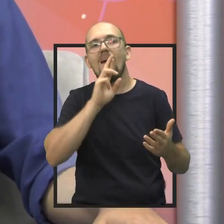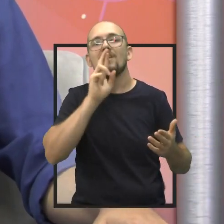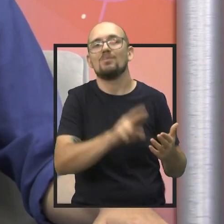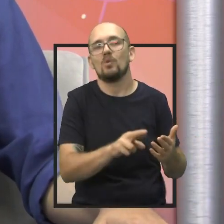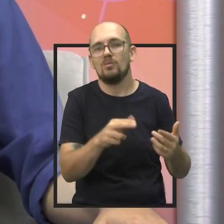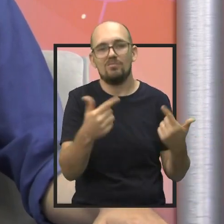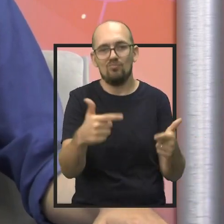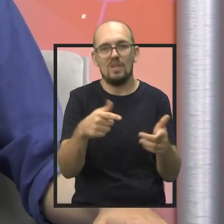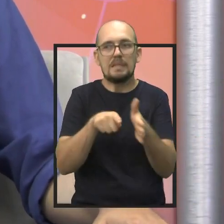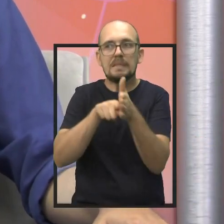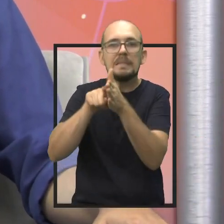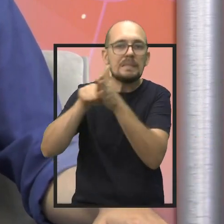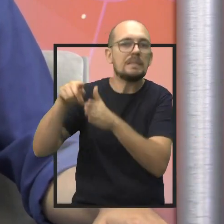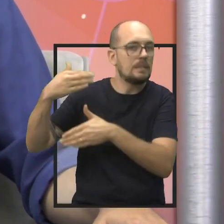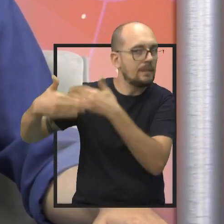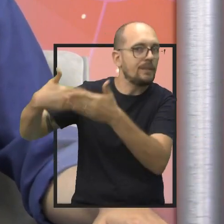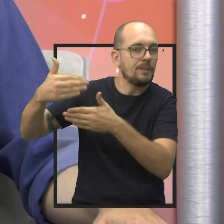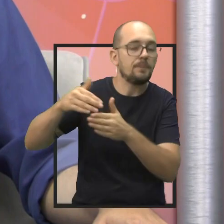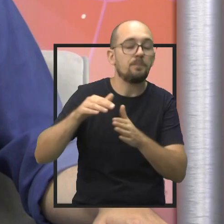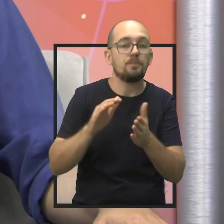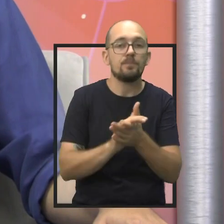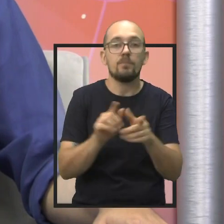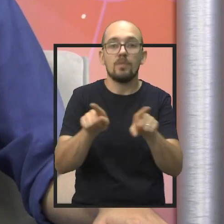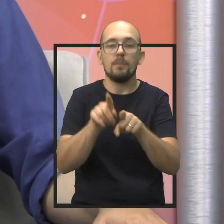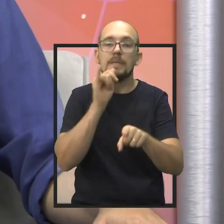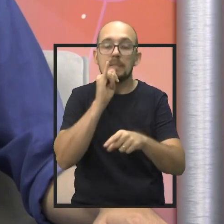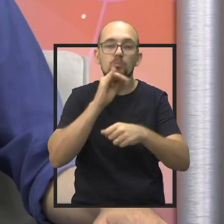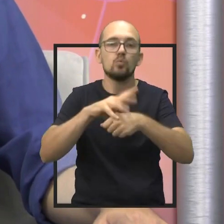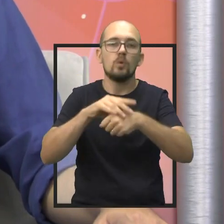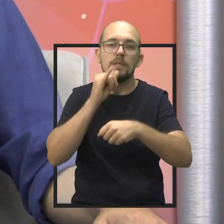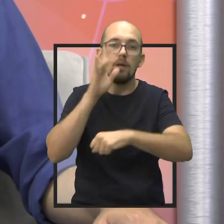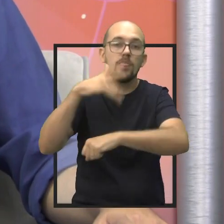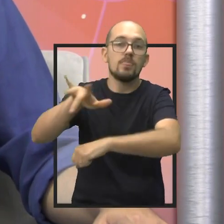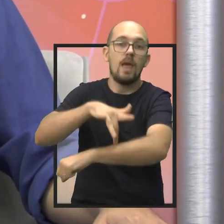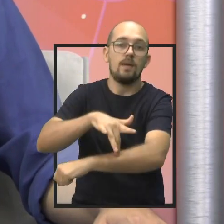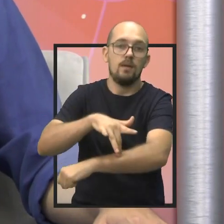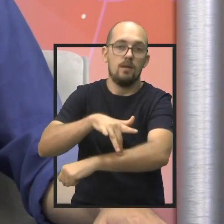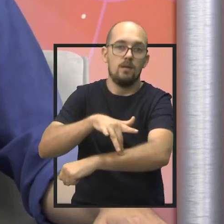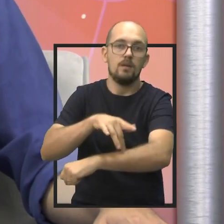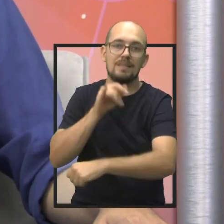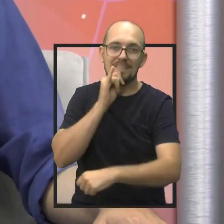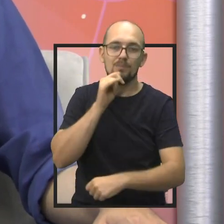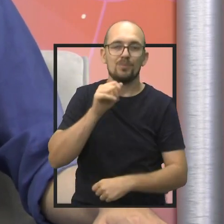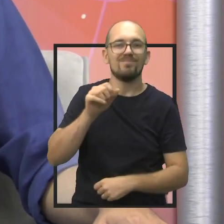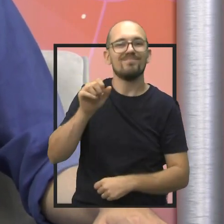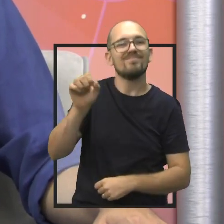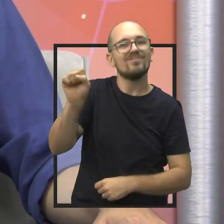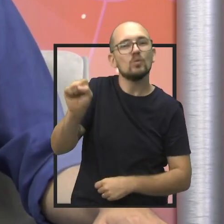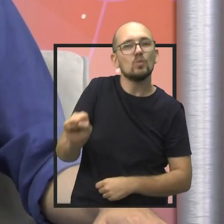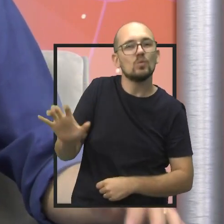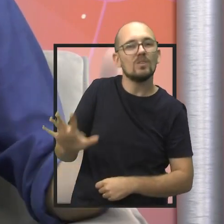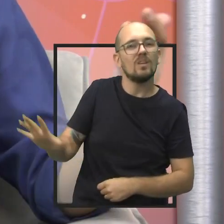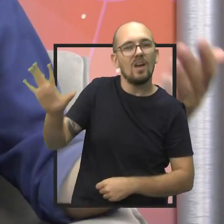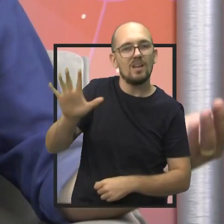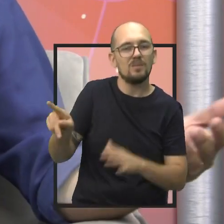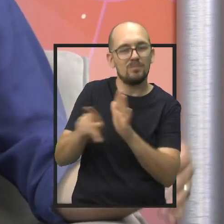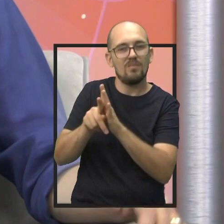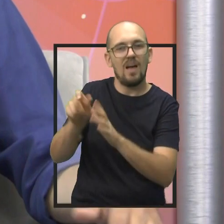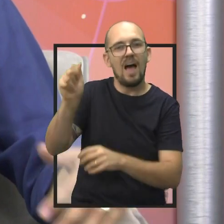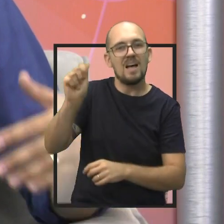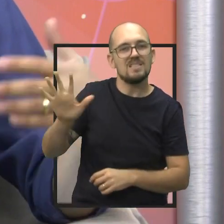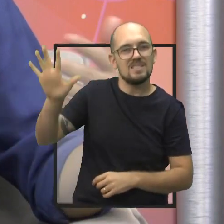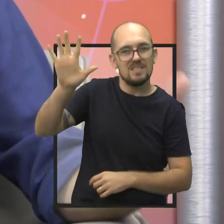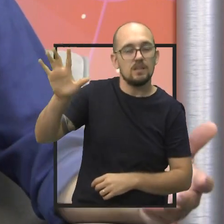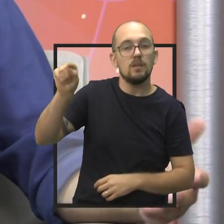resposta. Existem algumas doenças, por exemplo, a dengue, que no Sudeste Asiático acomete muito mais crianças e no nosso